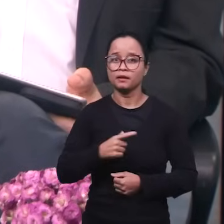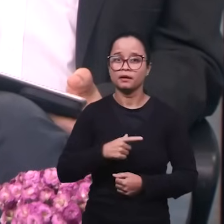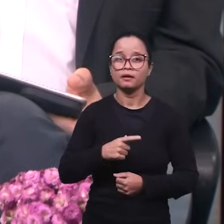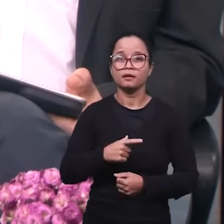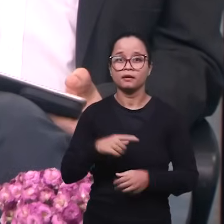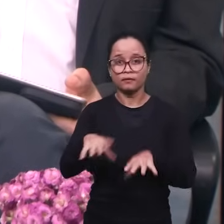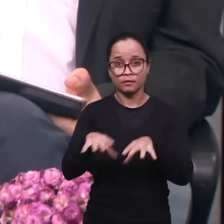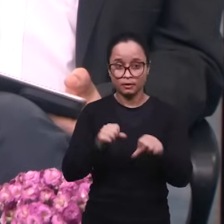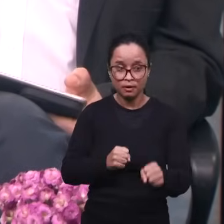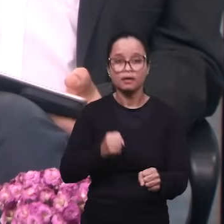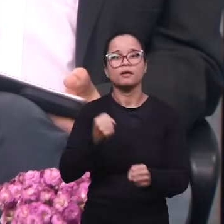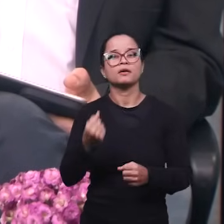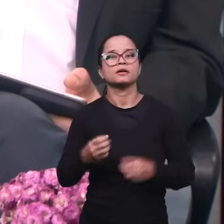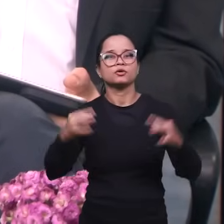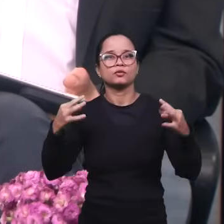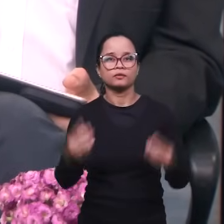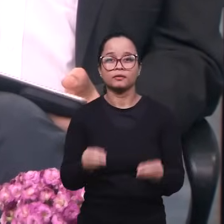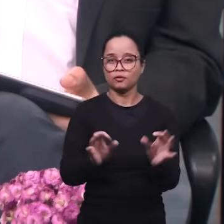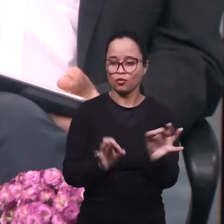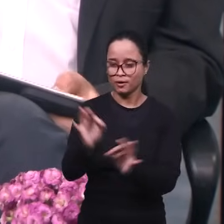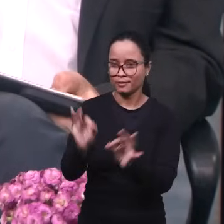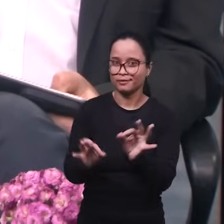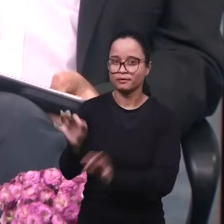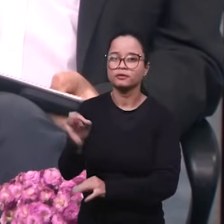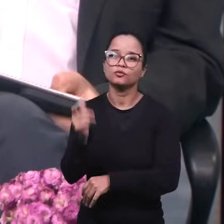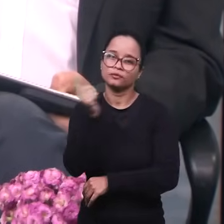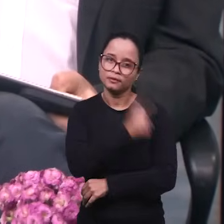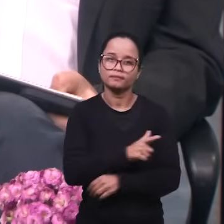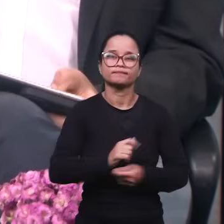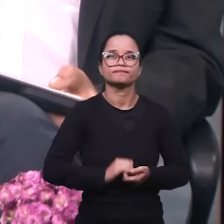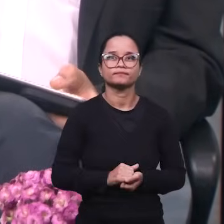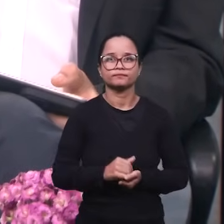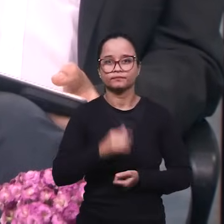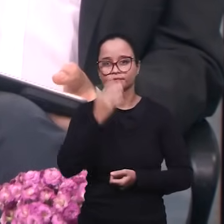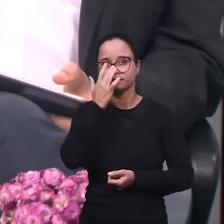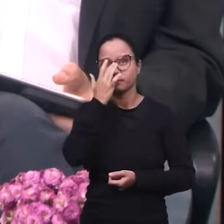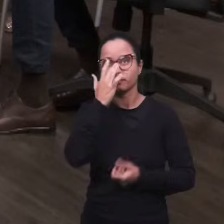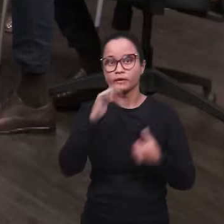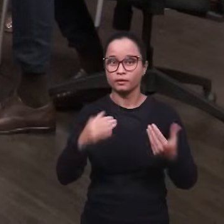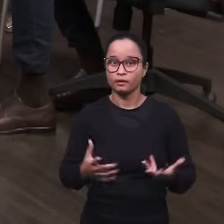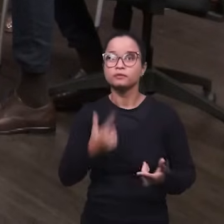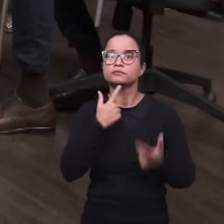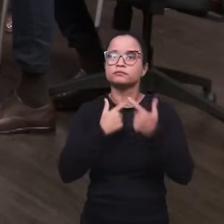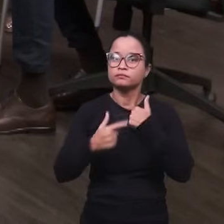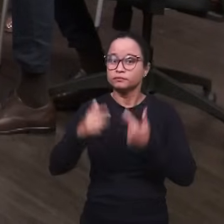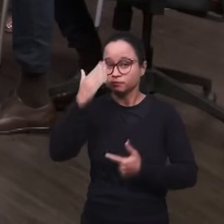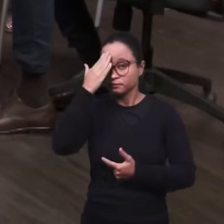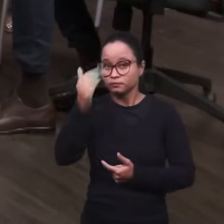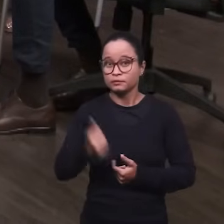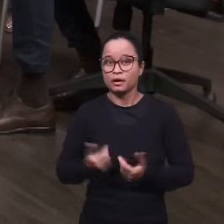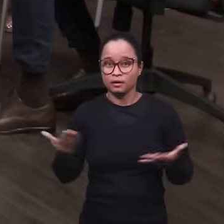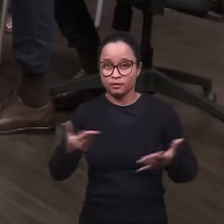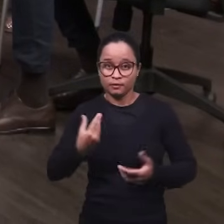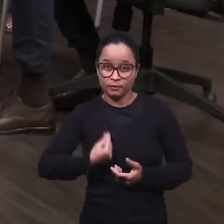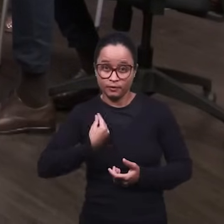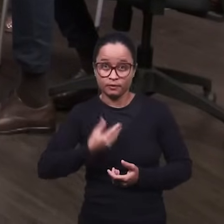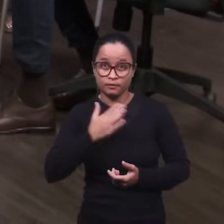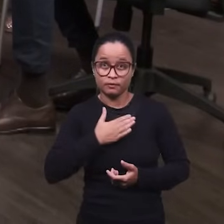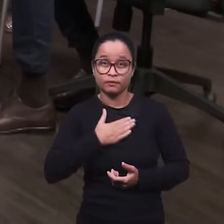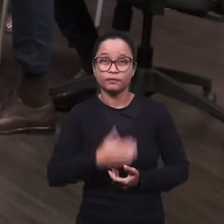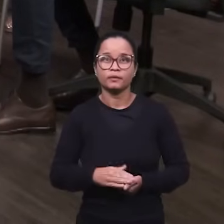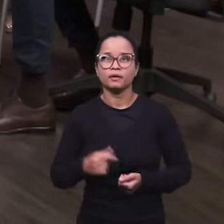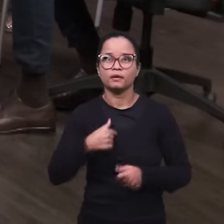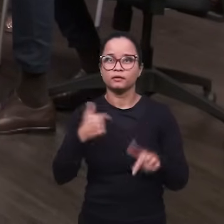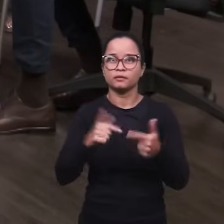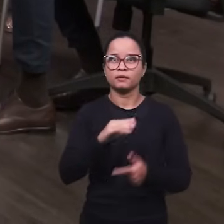informação, é correr atrás e fazendo planos que a gente vai conseguir. Ótimo. Eu ainda queria saber, trazendo um pouco para a minha realidade, eu